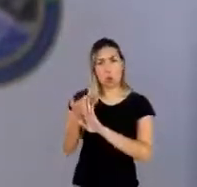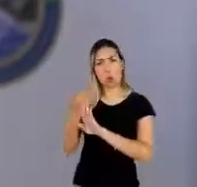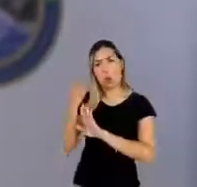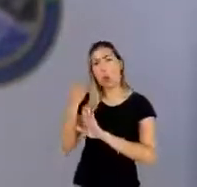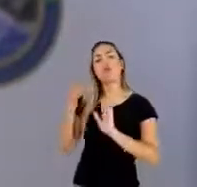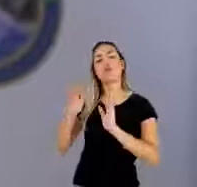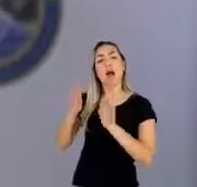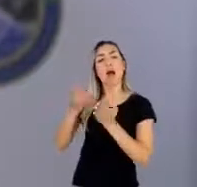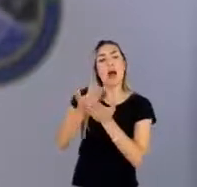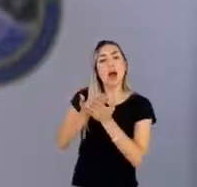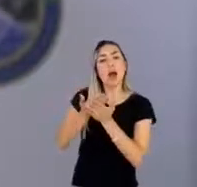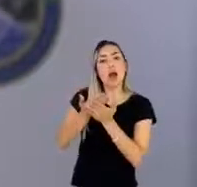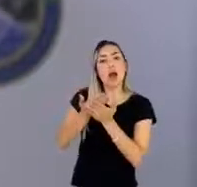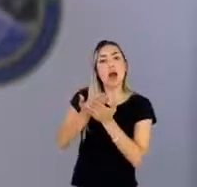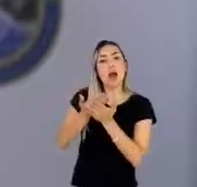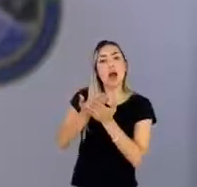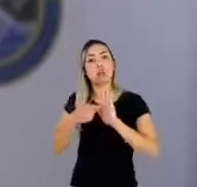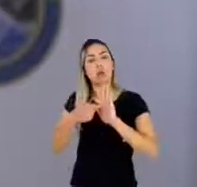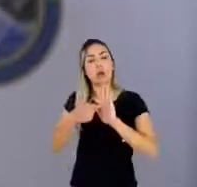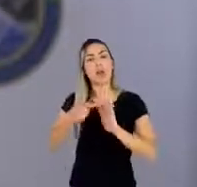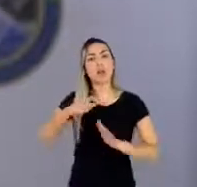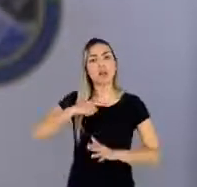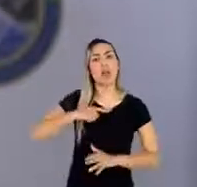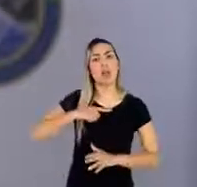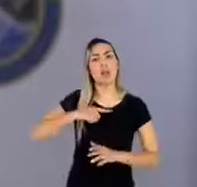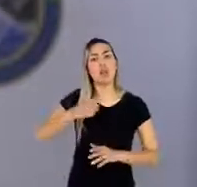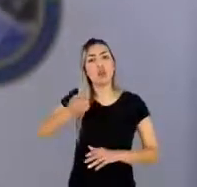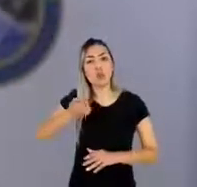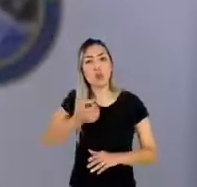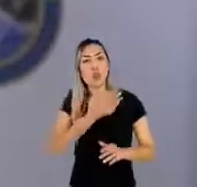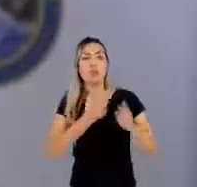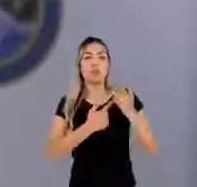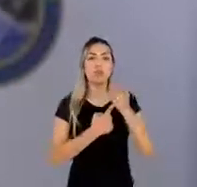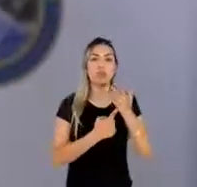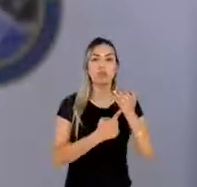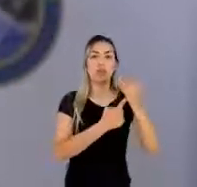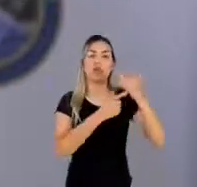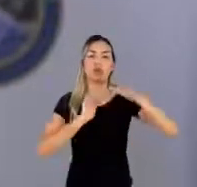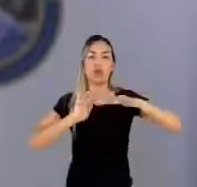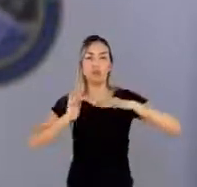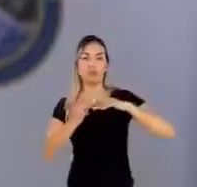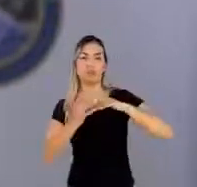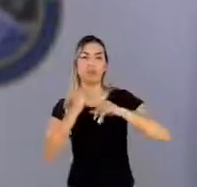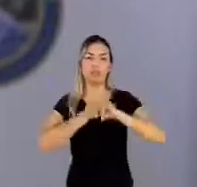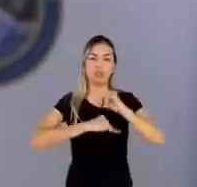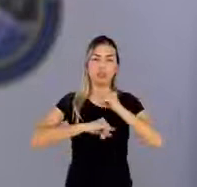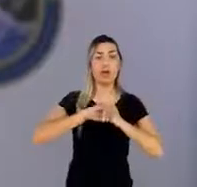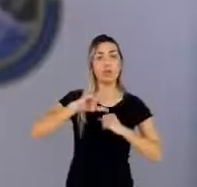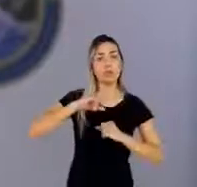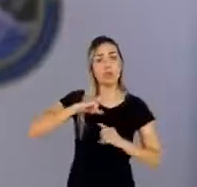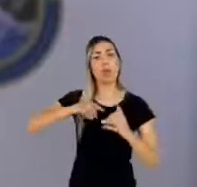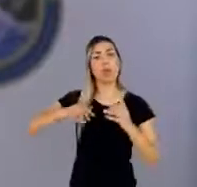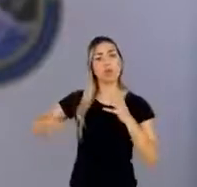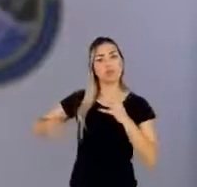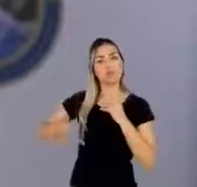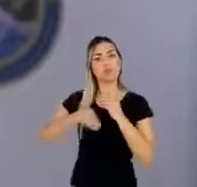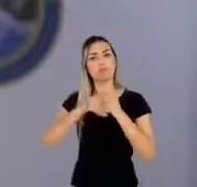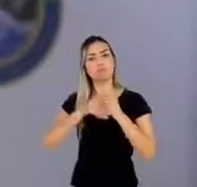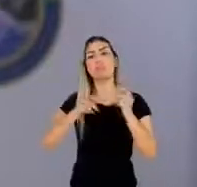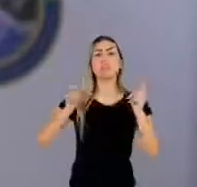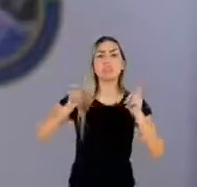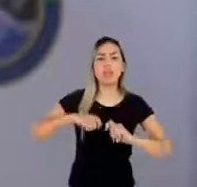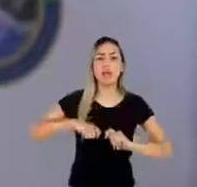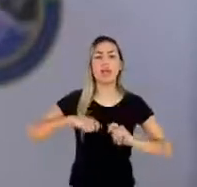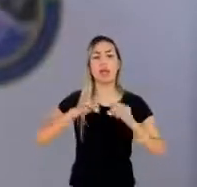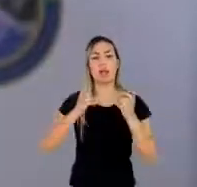uso de novas tecnologias digitais para medição de consumo de energia e níveis de eficiência